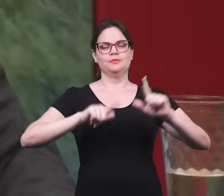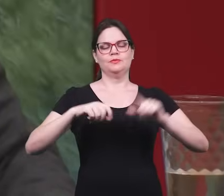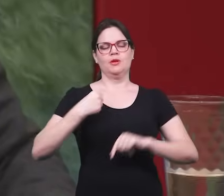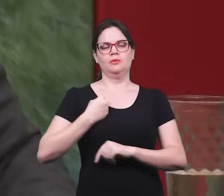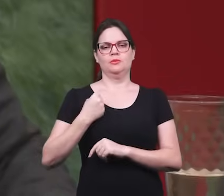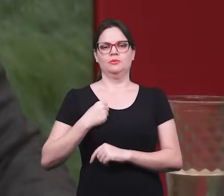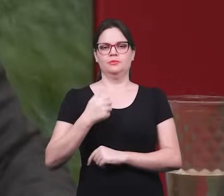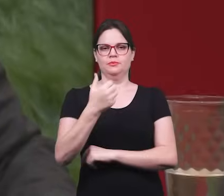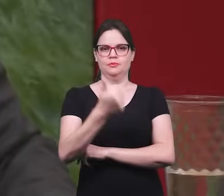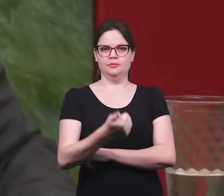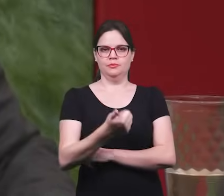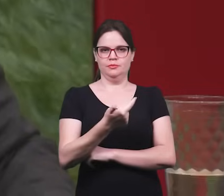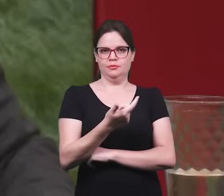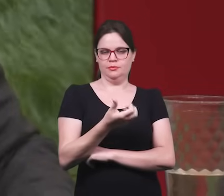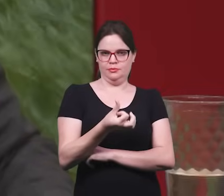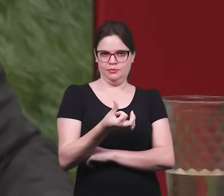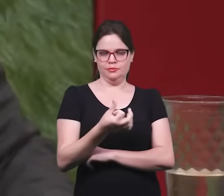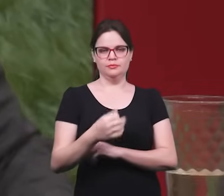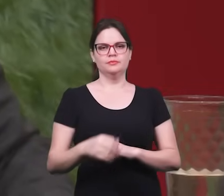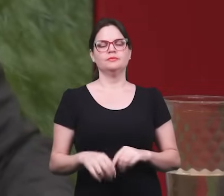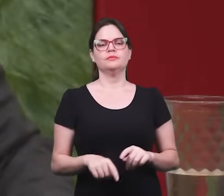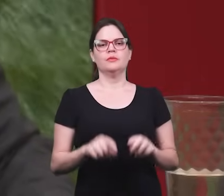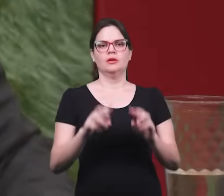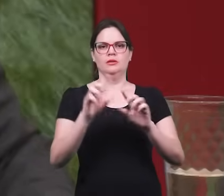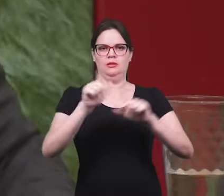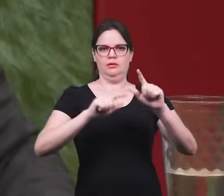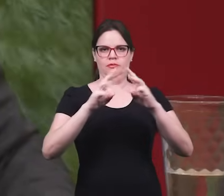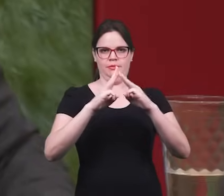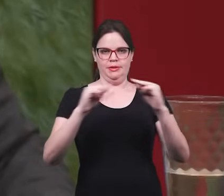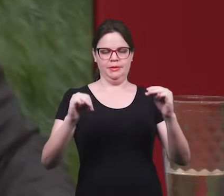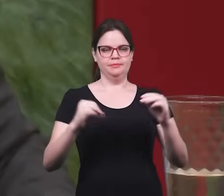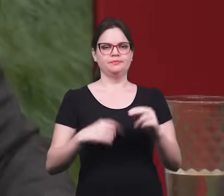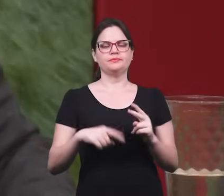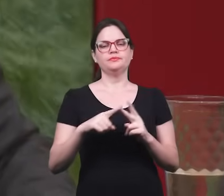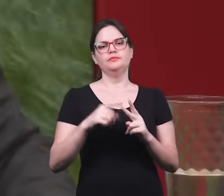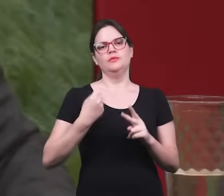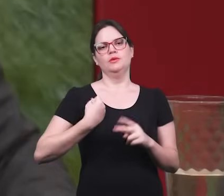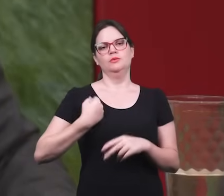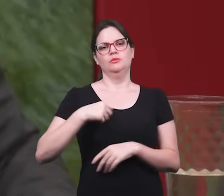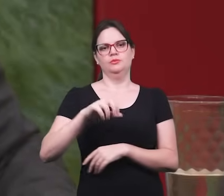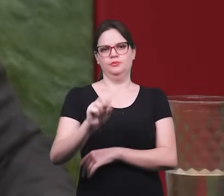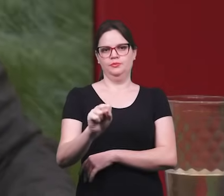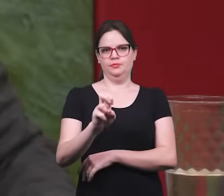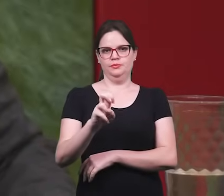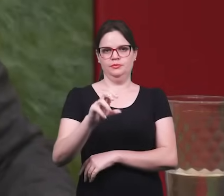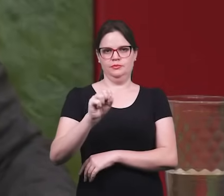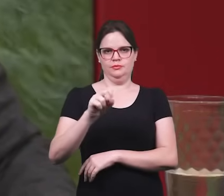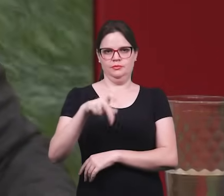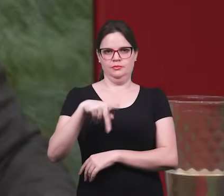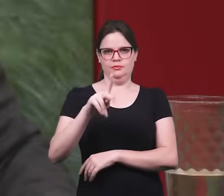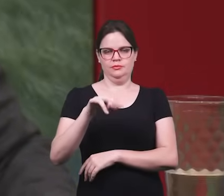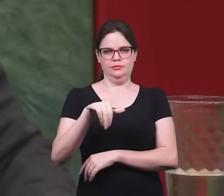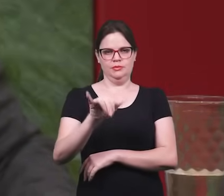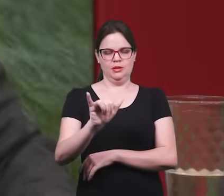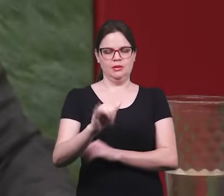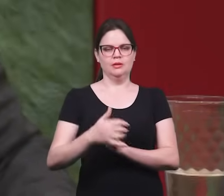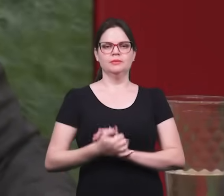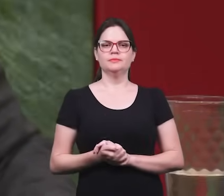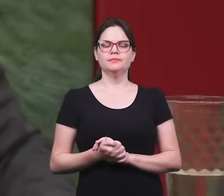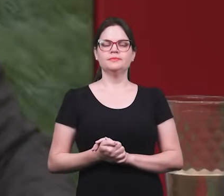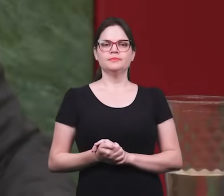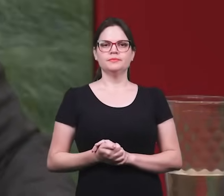20 126 TV manaim em bratel também pelo canal 85 da Sky